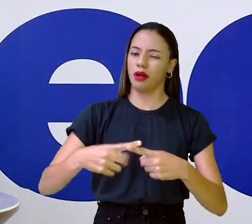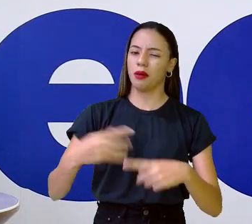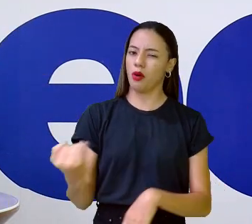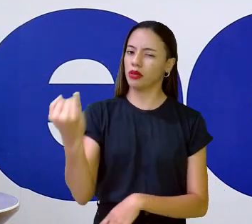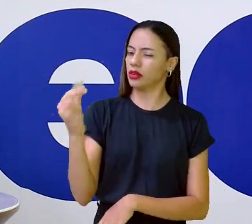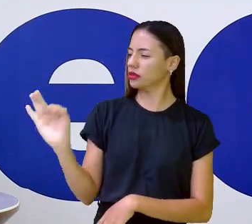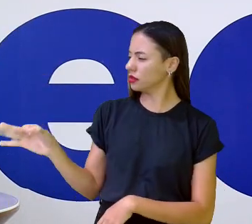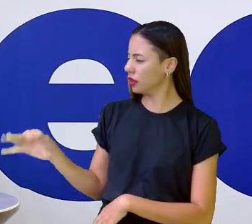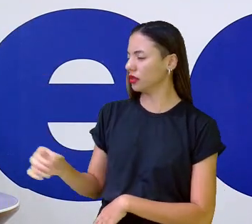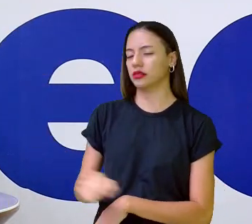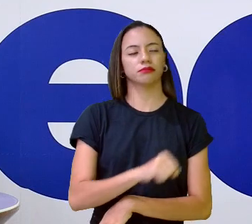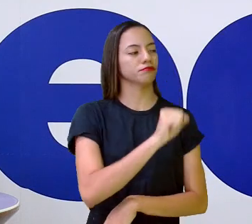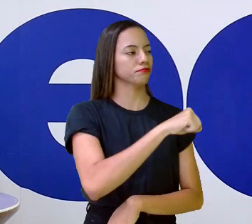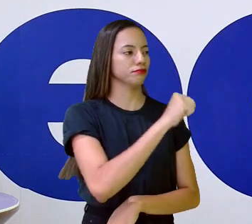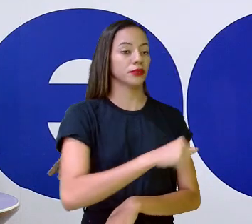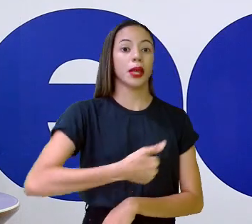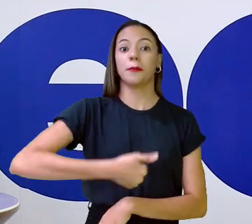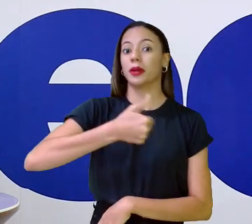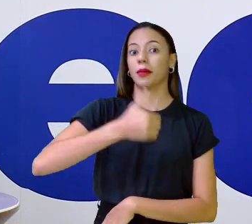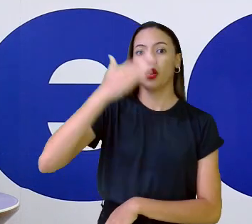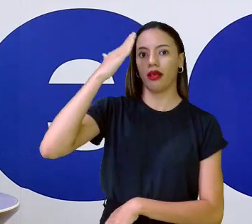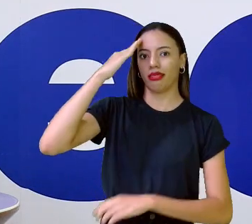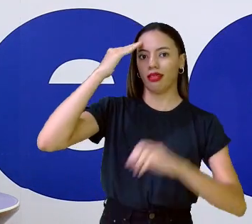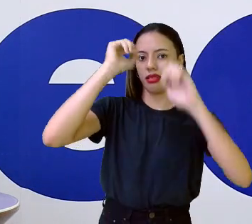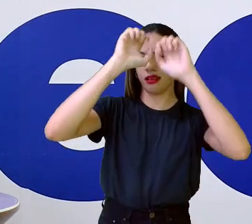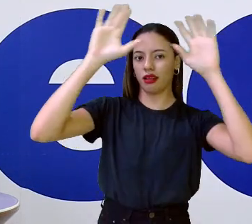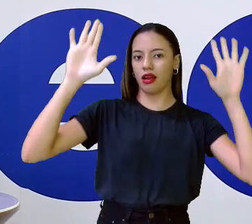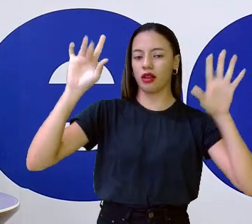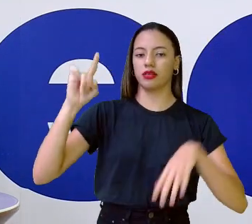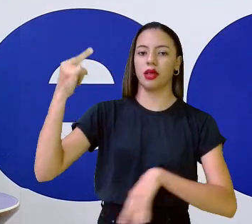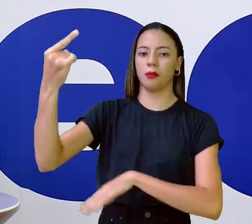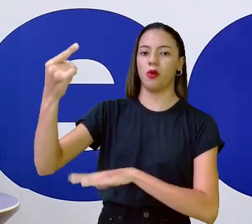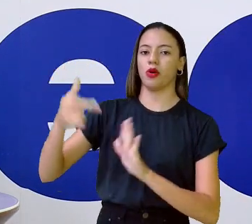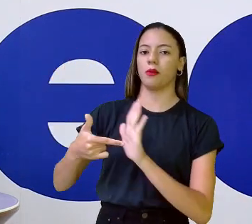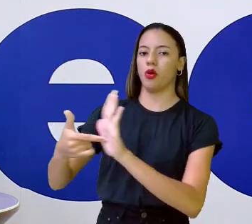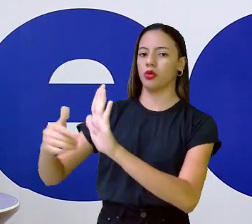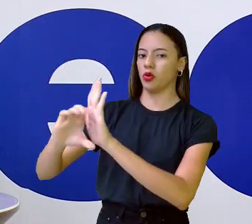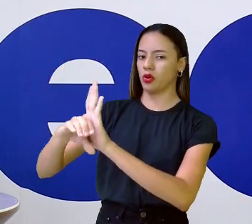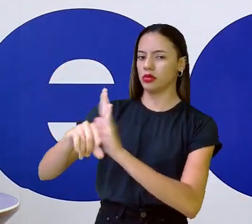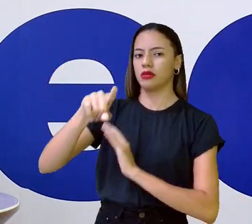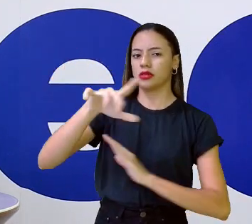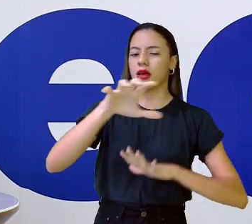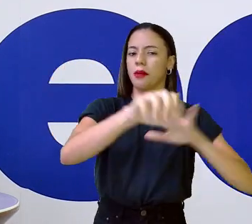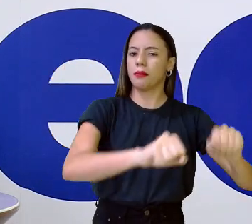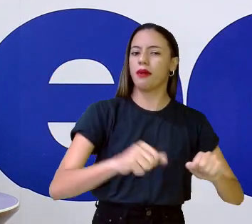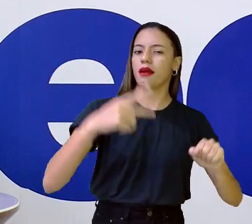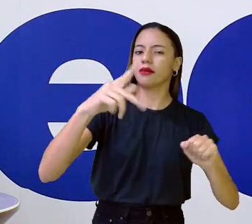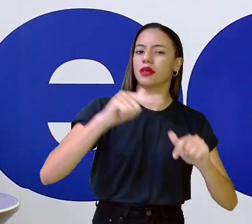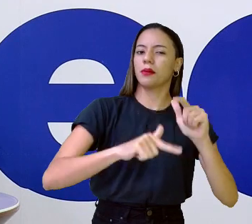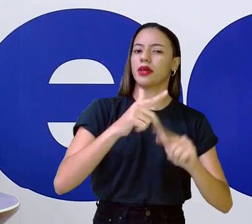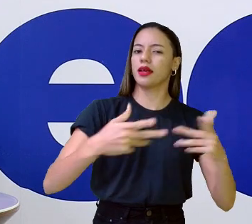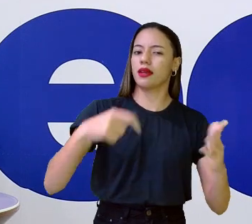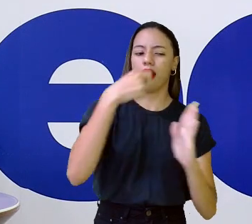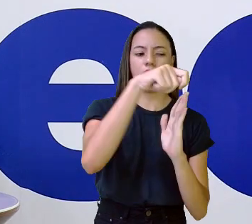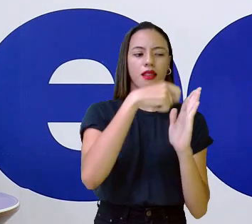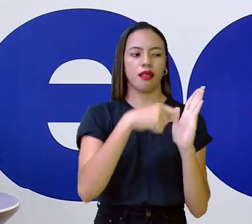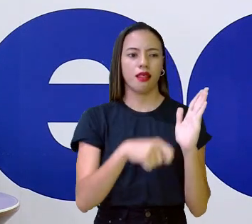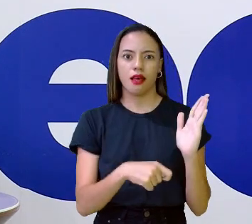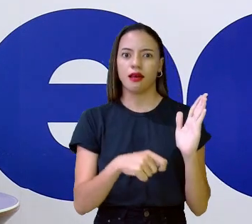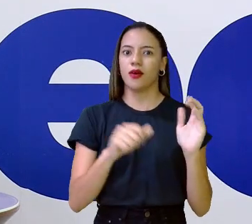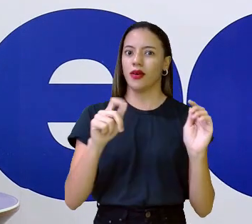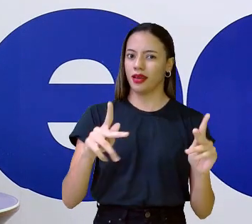gente primeiro entende para depois trazer o conceito. Então, pega teu material, pega teu caderno, faz suas anotações